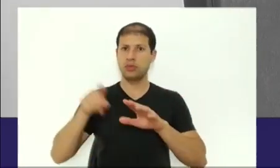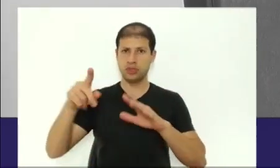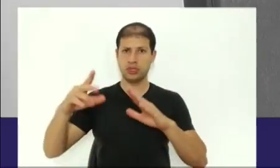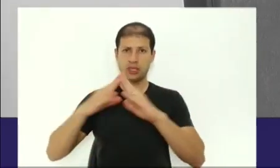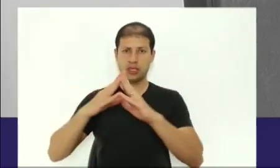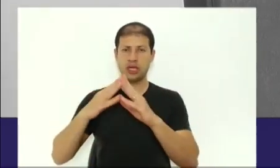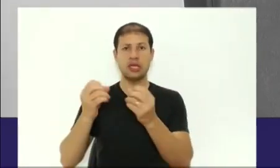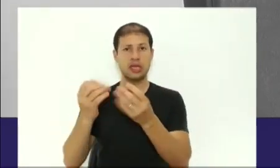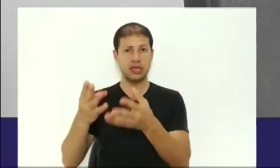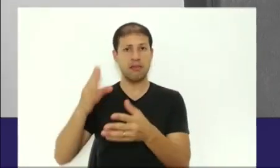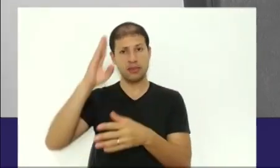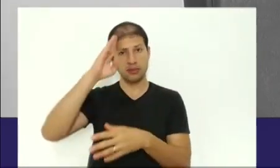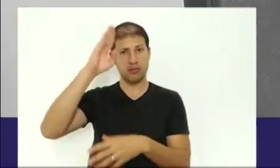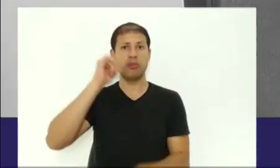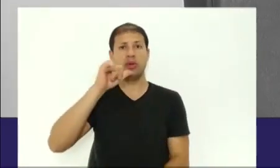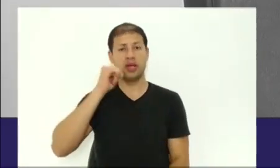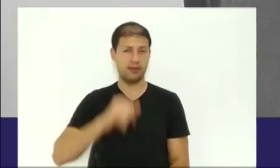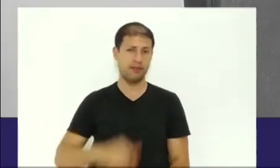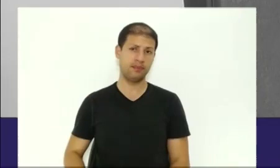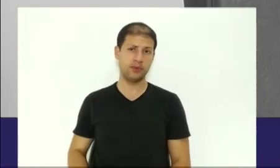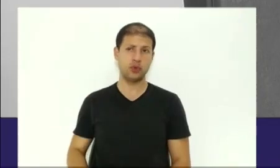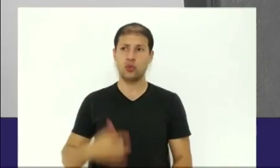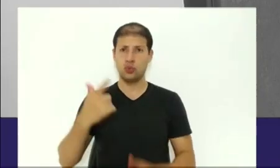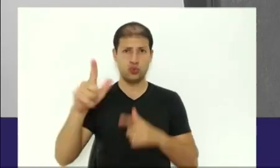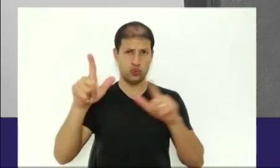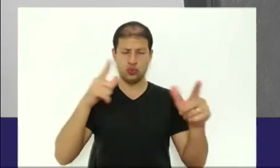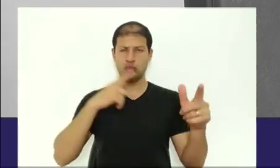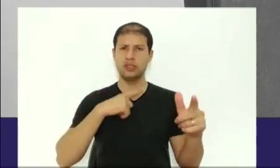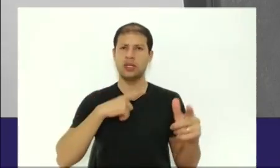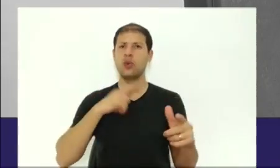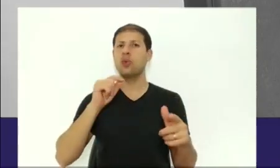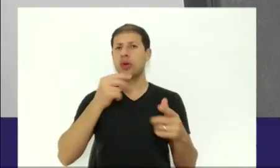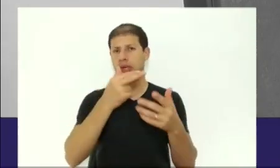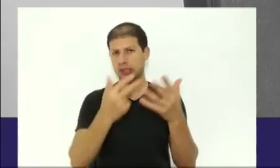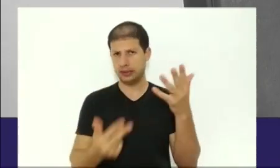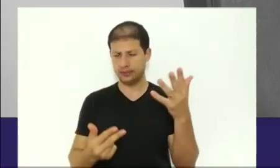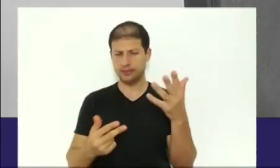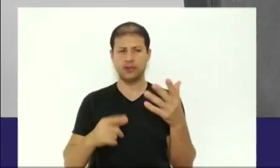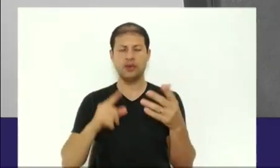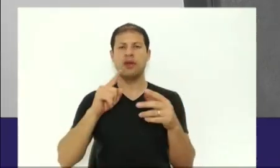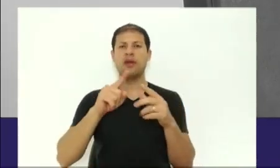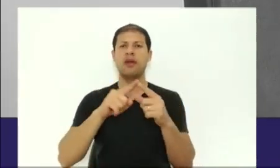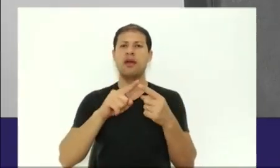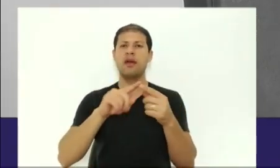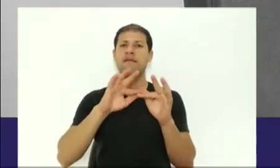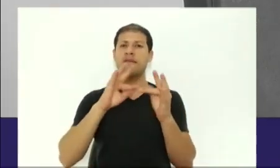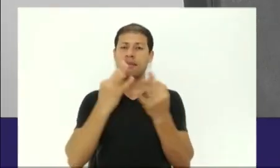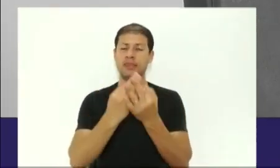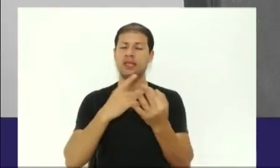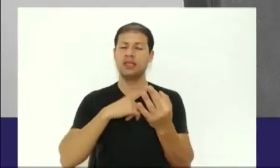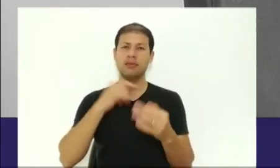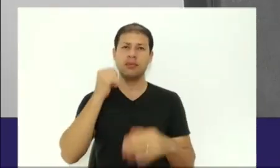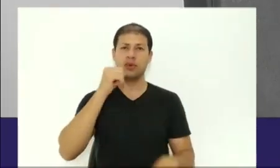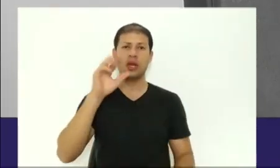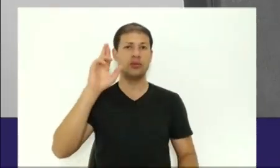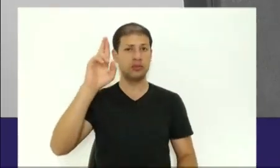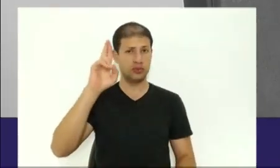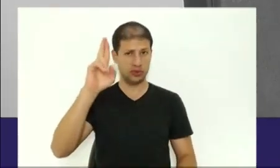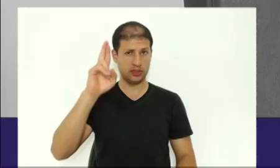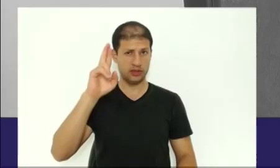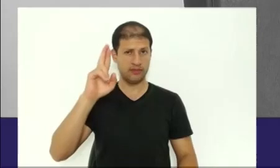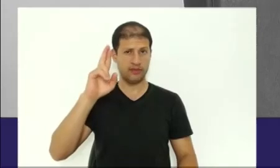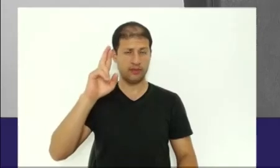mulheres. Entre os outros requisitos estão famílias que tenham uma mulher como responsável pela unidade